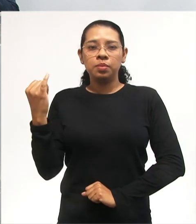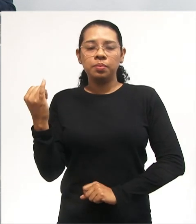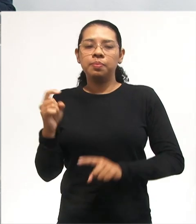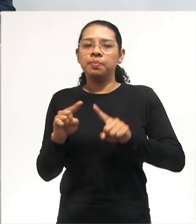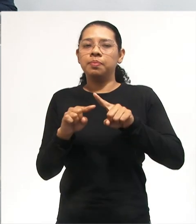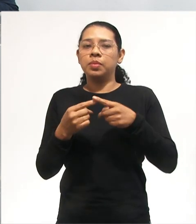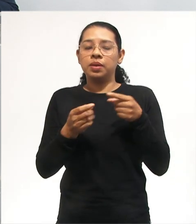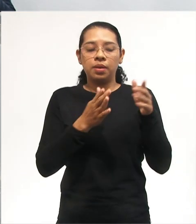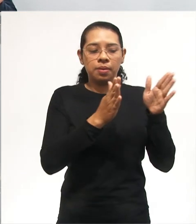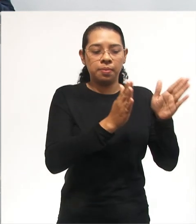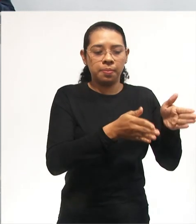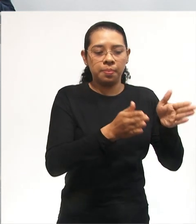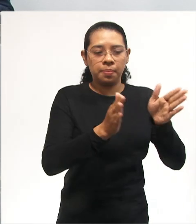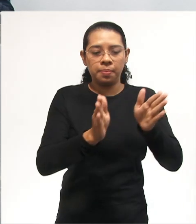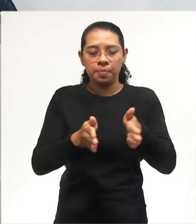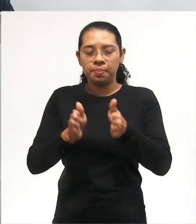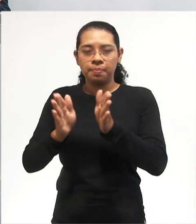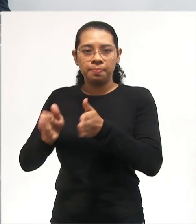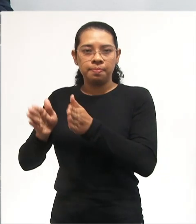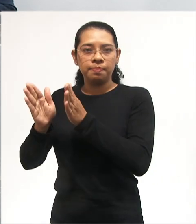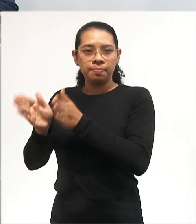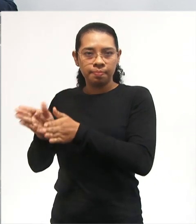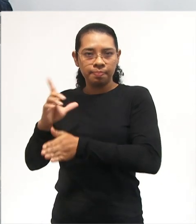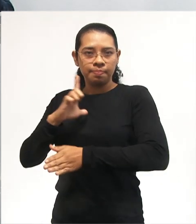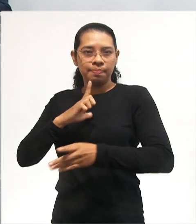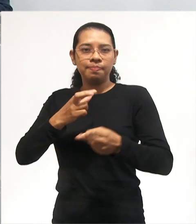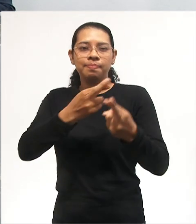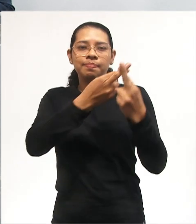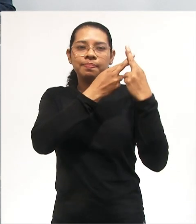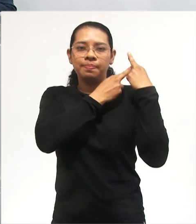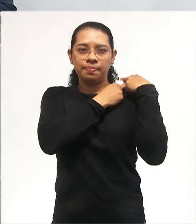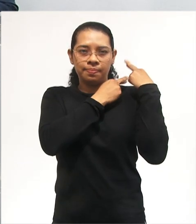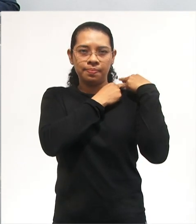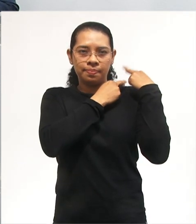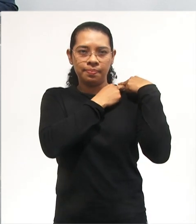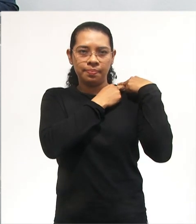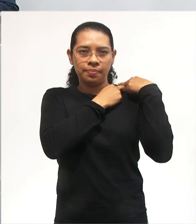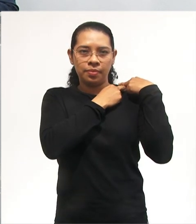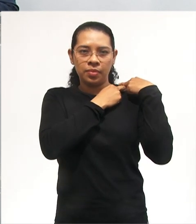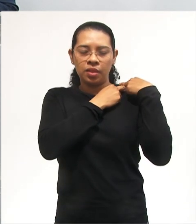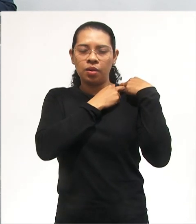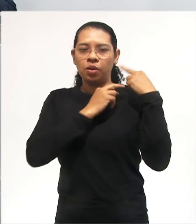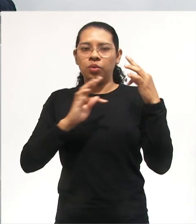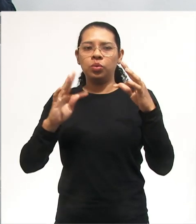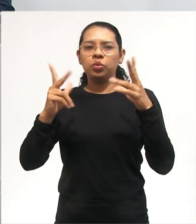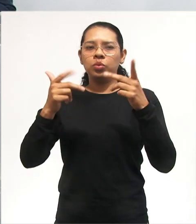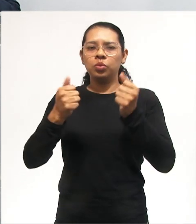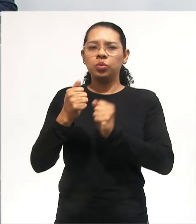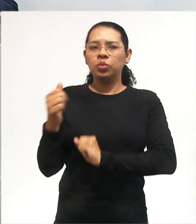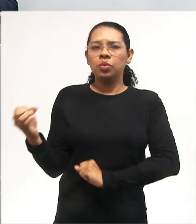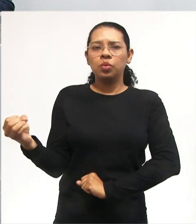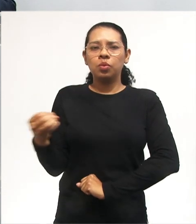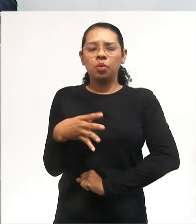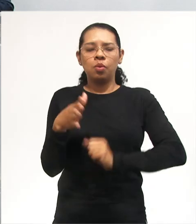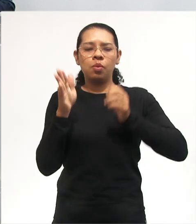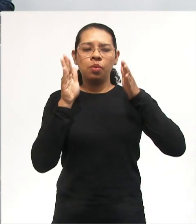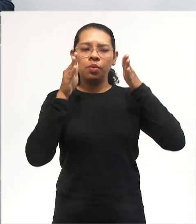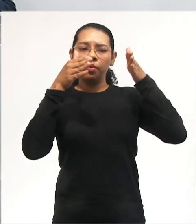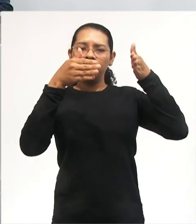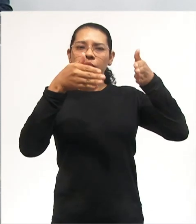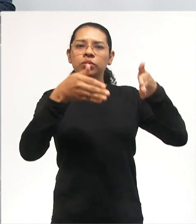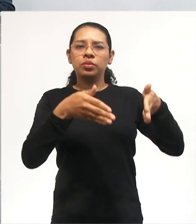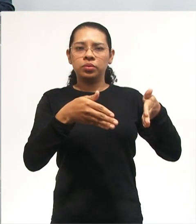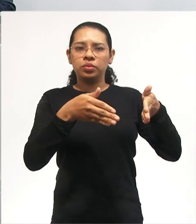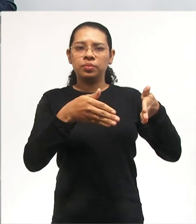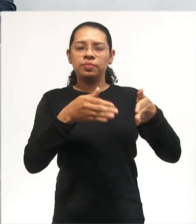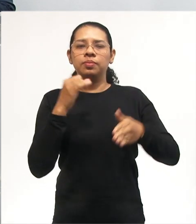papel muito específico, né, dentro da dinâmica de um processo de inovação e igualmente importantes para